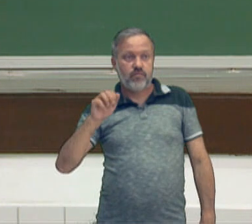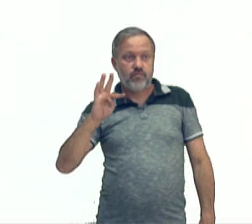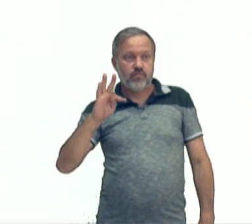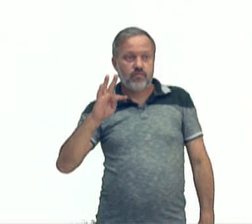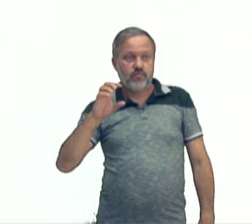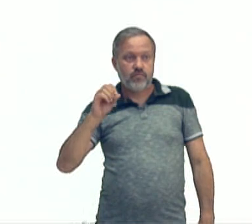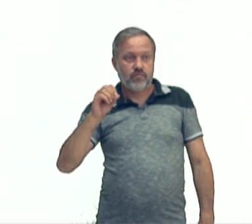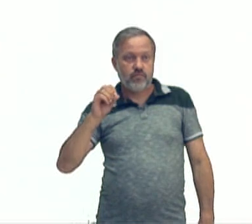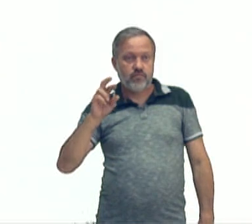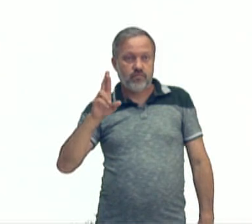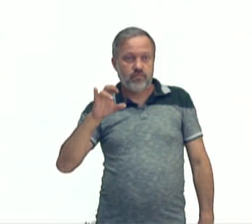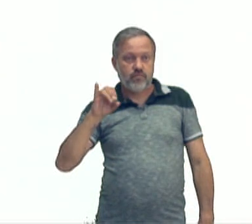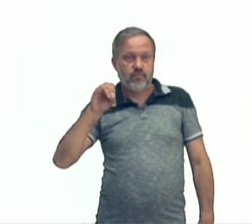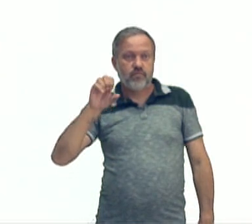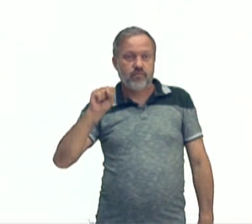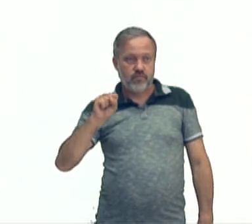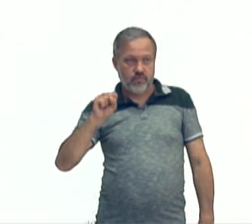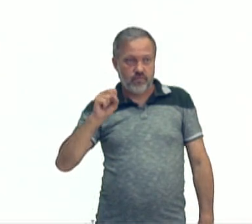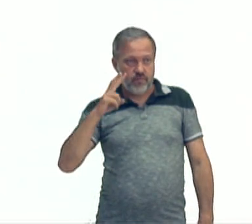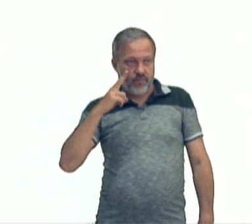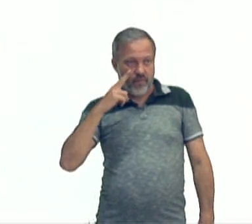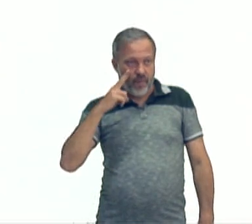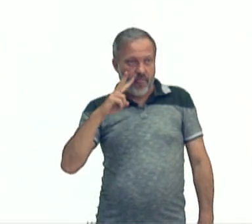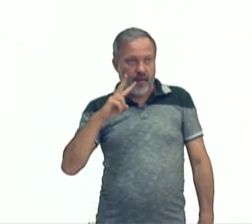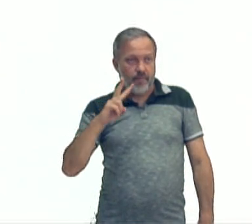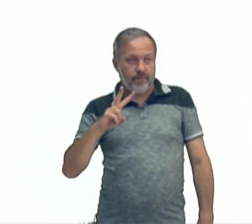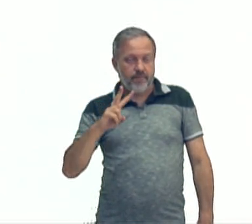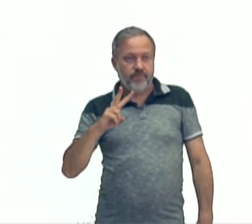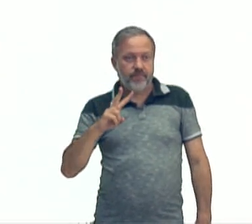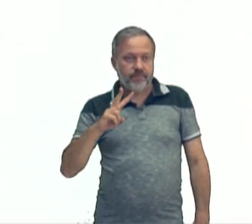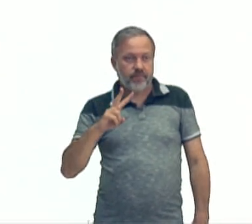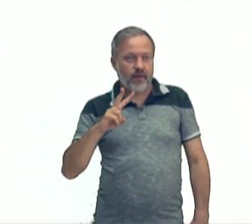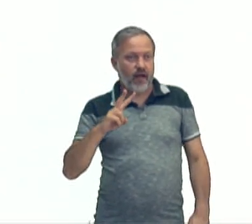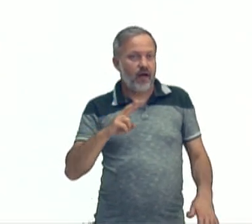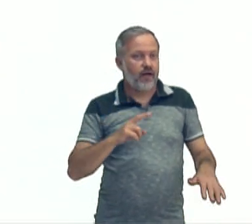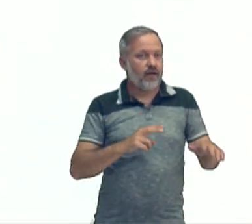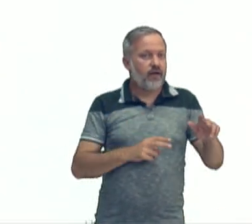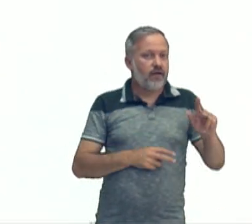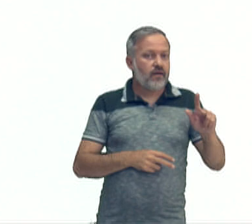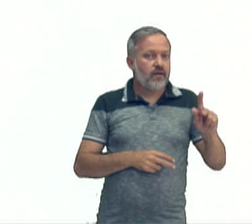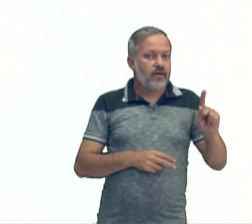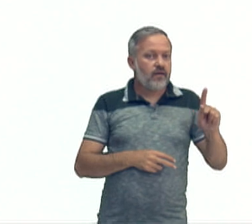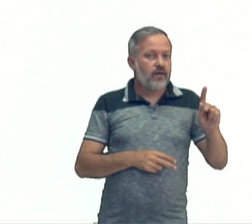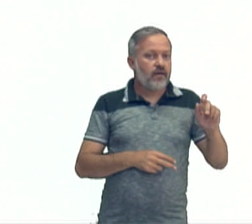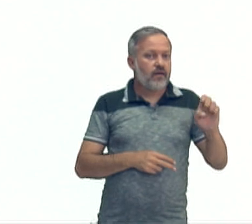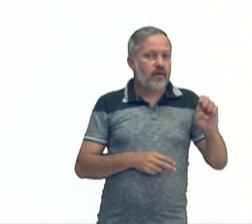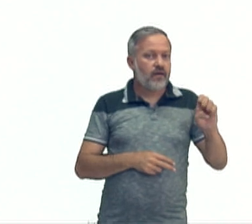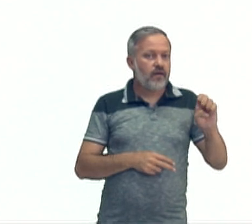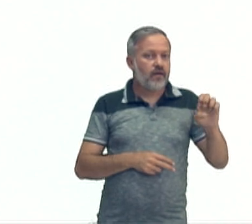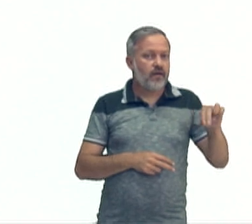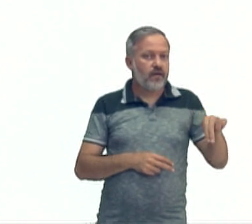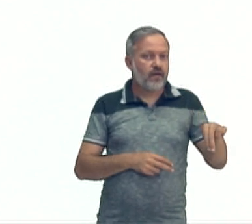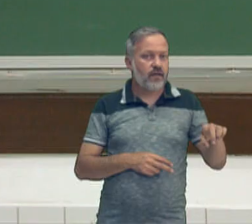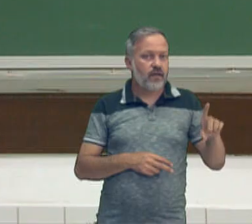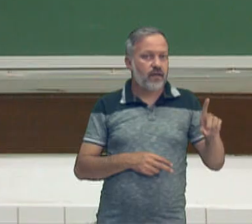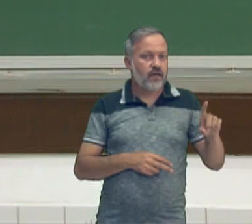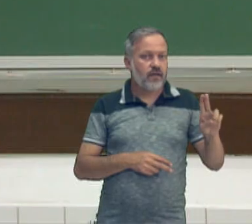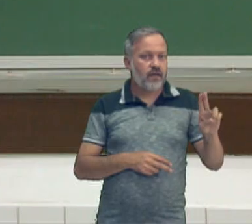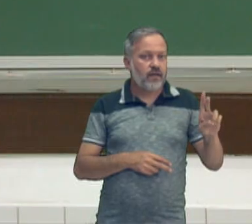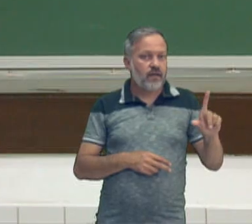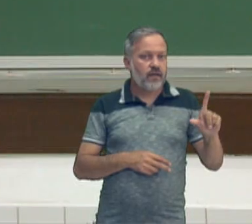movimento pendular. Movimento pendular é aquele que funciona como um pêndulo. O nome está falando, ó. Movimento